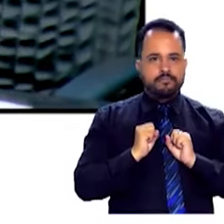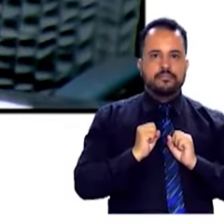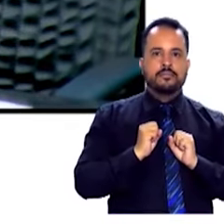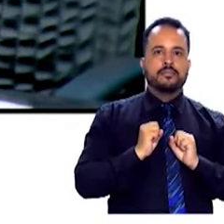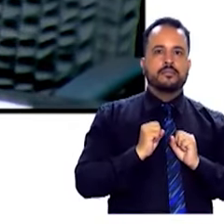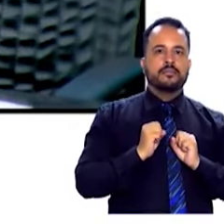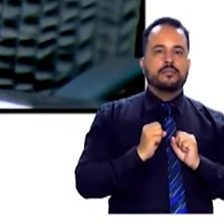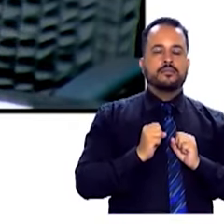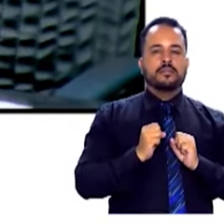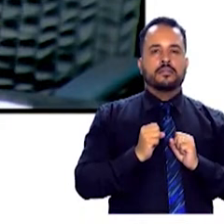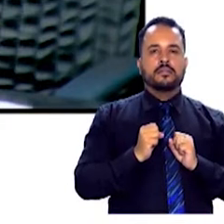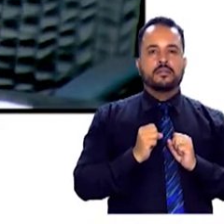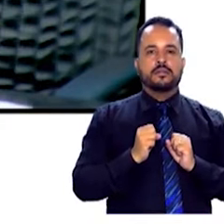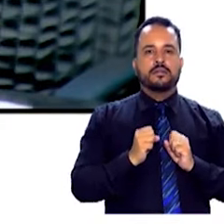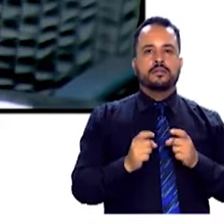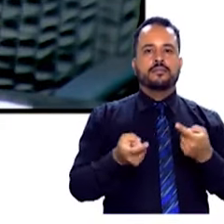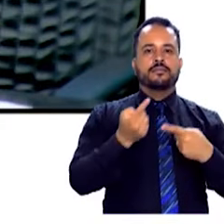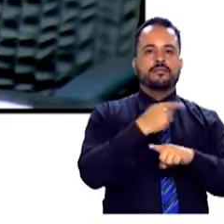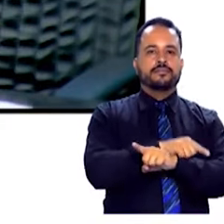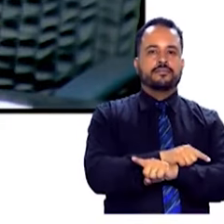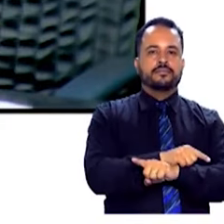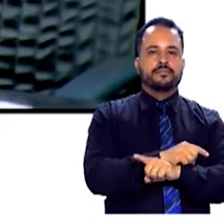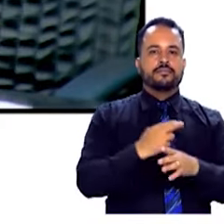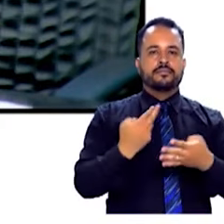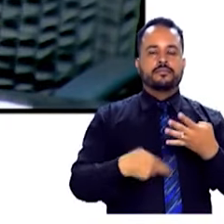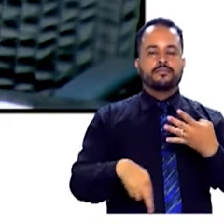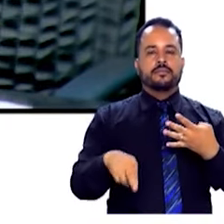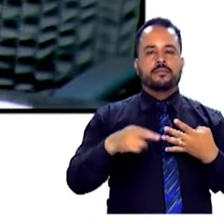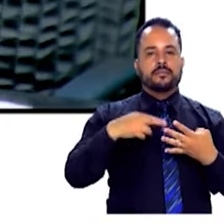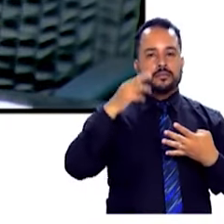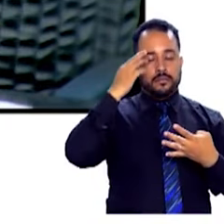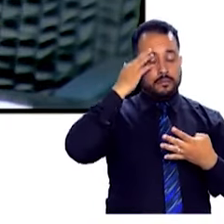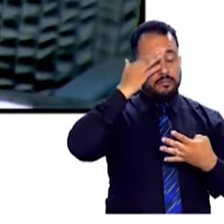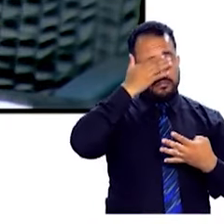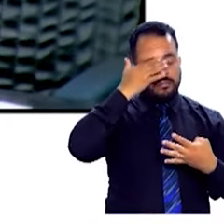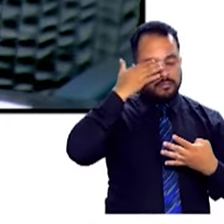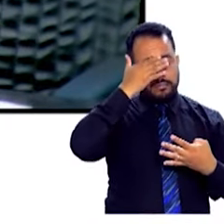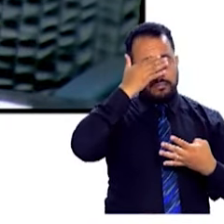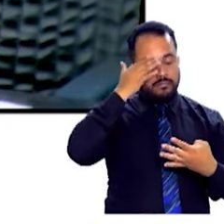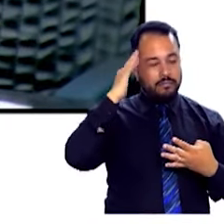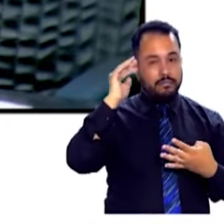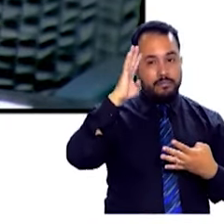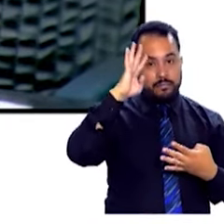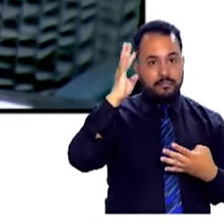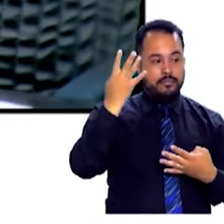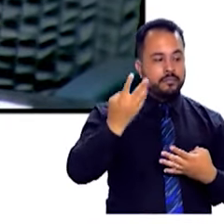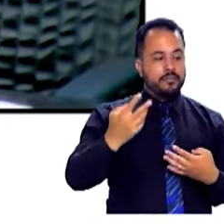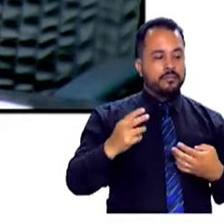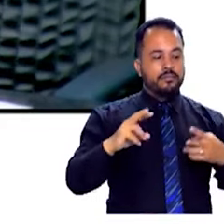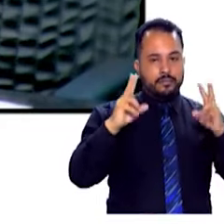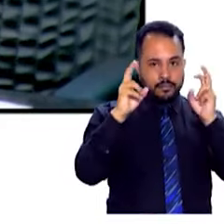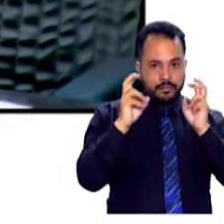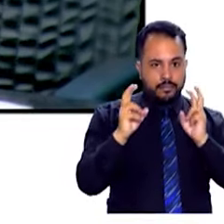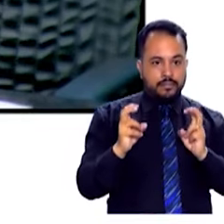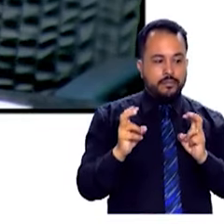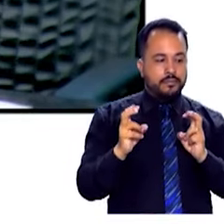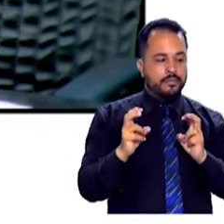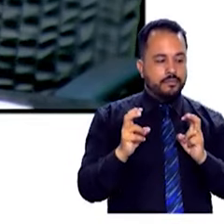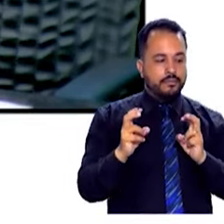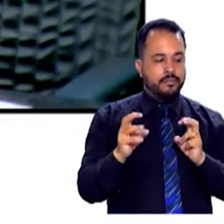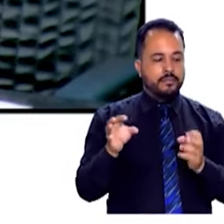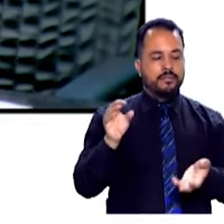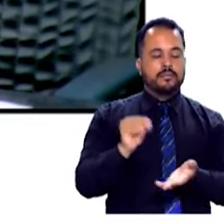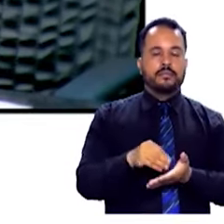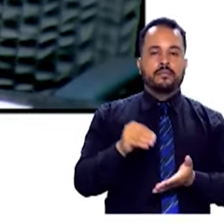suficiente ou quando as questões discutidas resultem insubstanciais ou carente de transcendência então